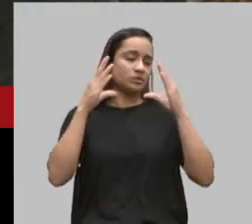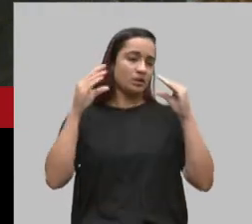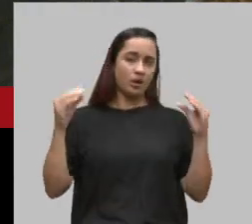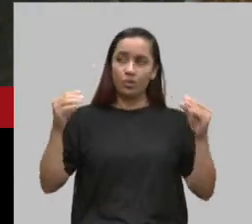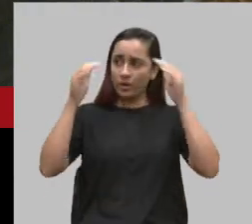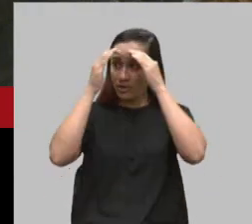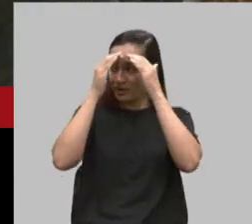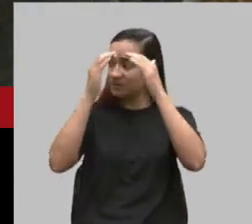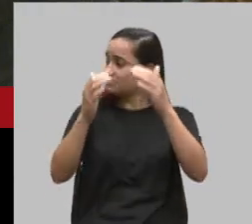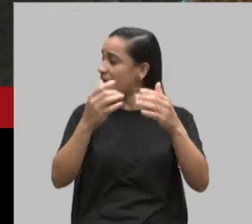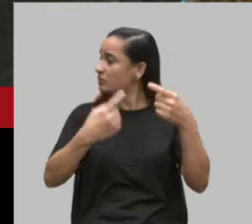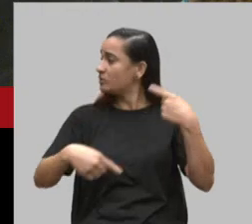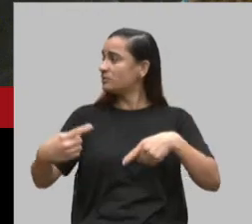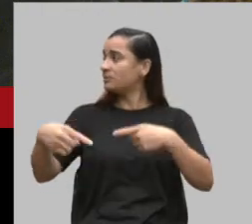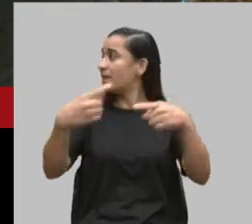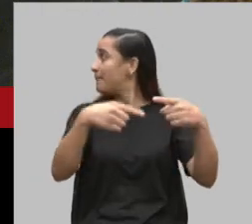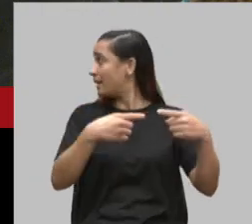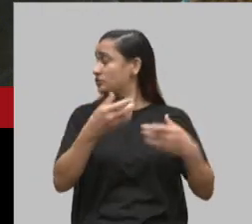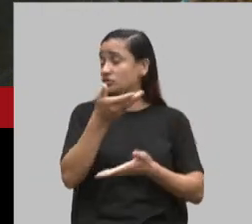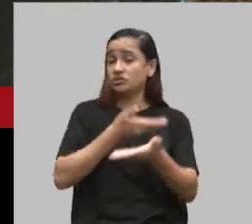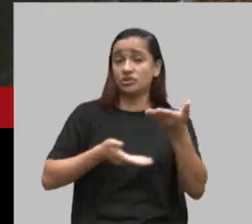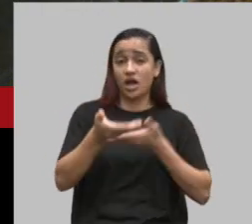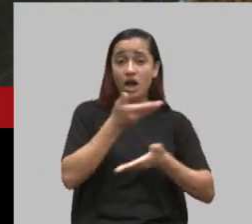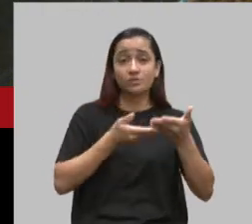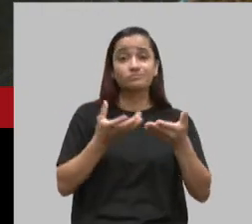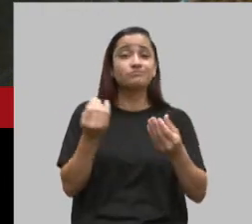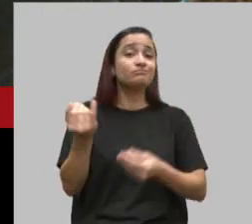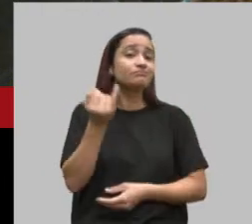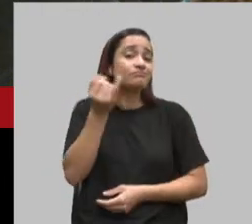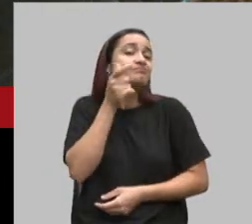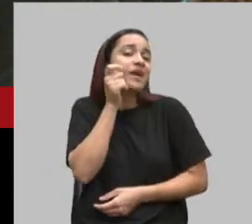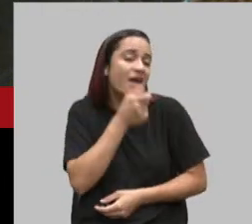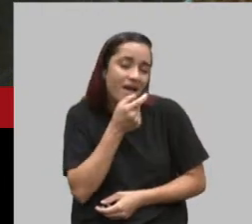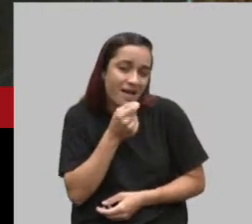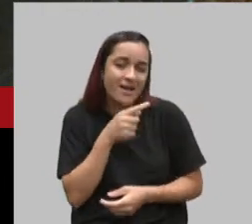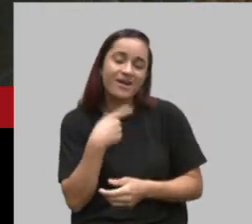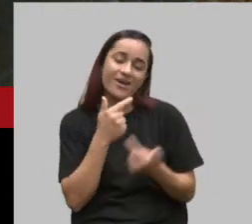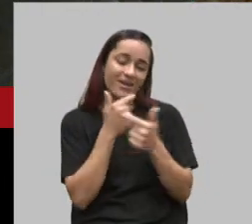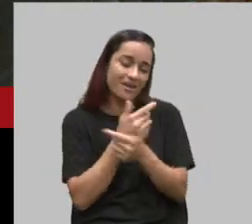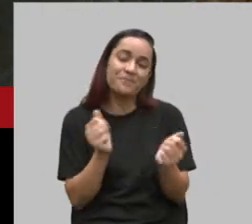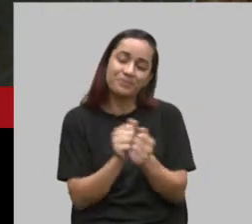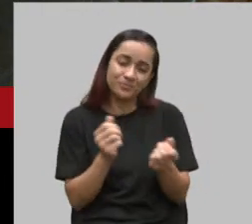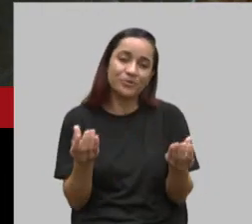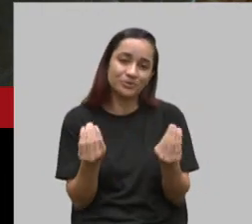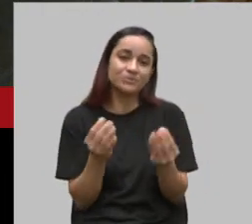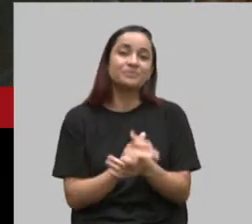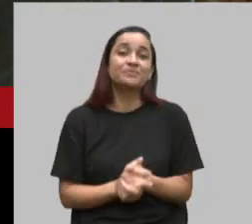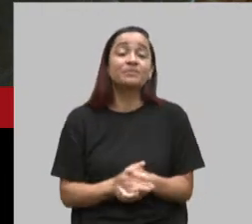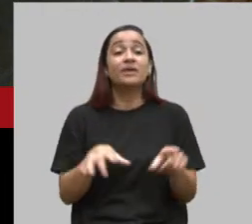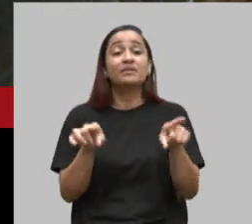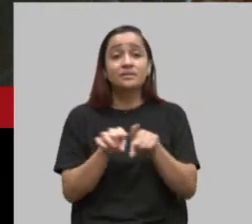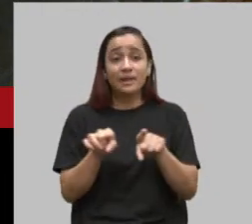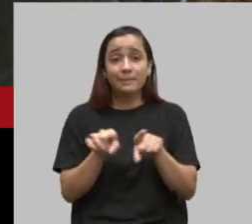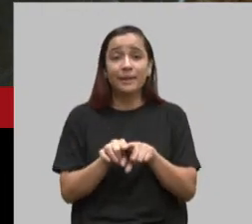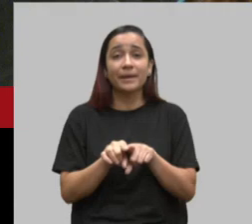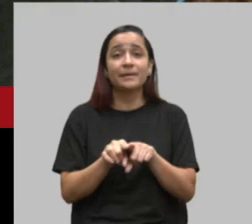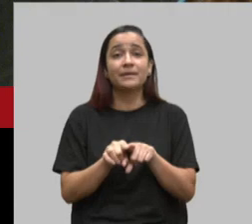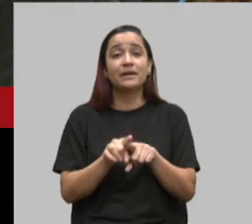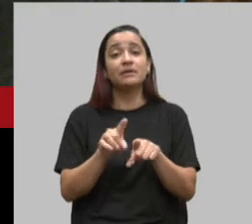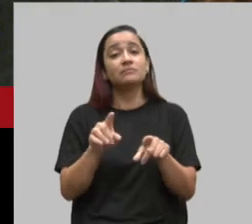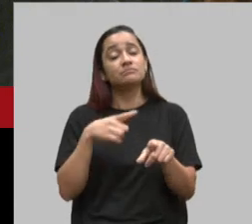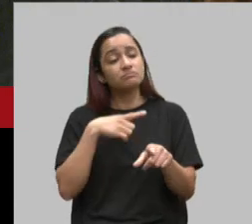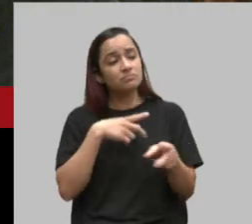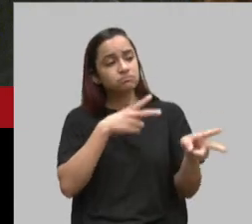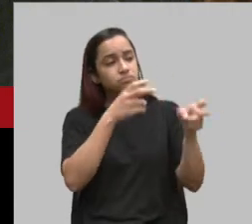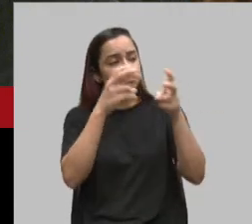diálogos que inclusive foram até divertidos a gente riu bastante e houv bastantes também eh relatos sobre